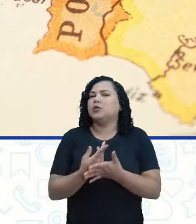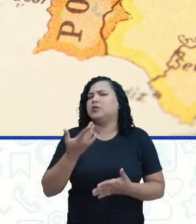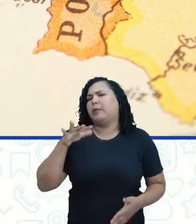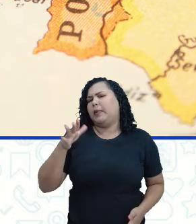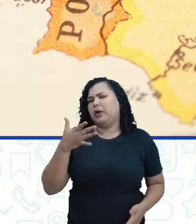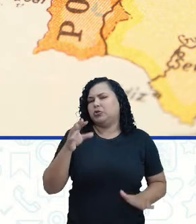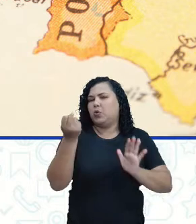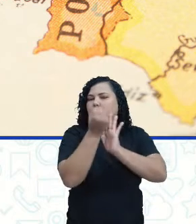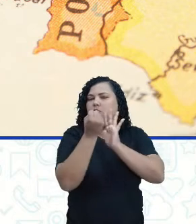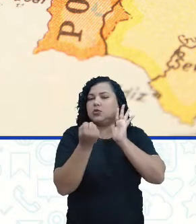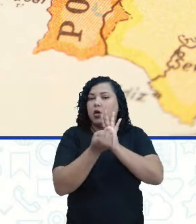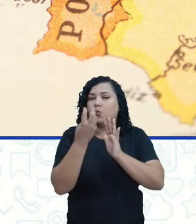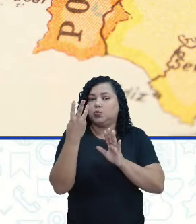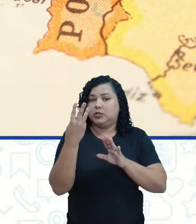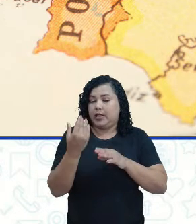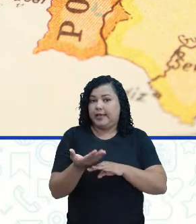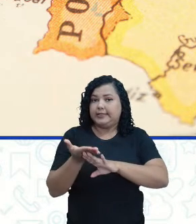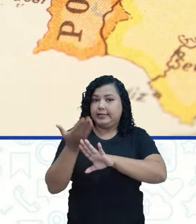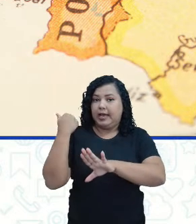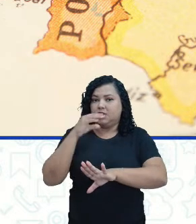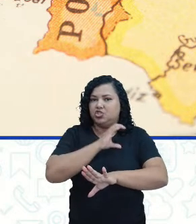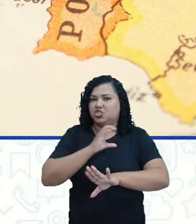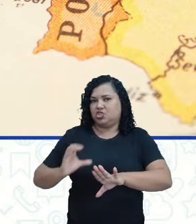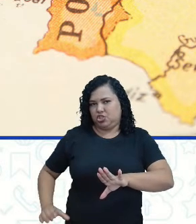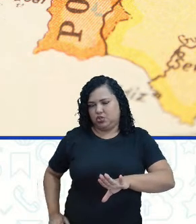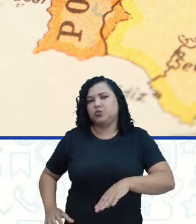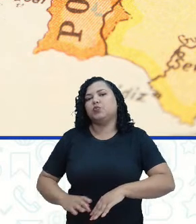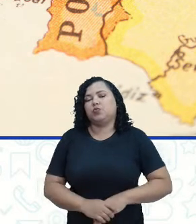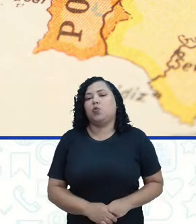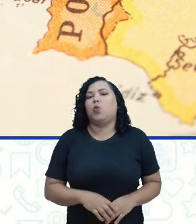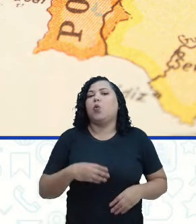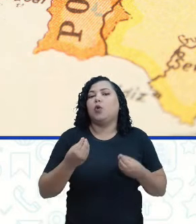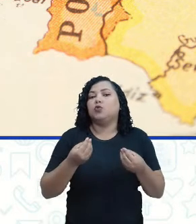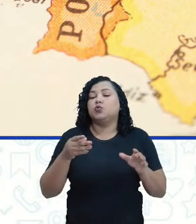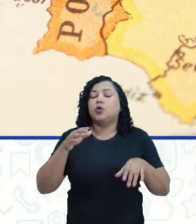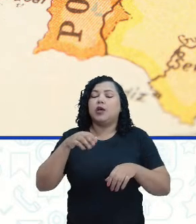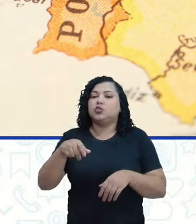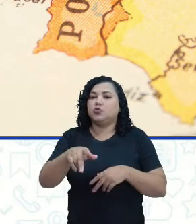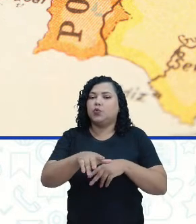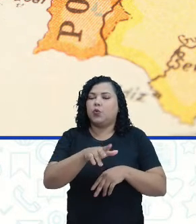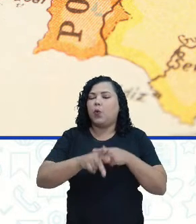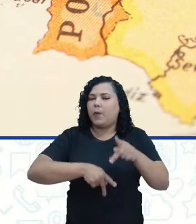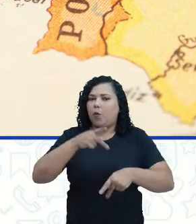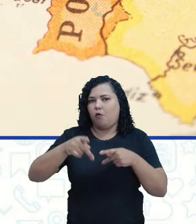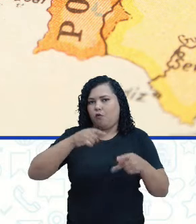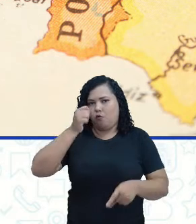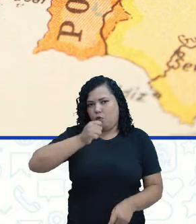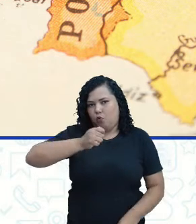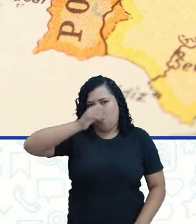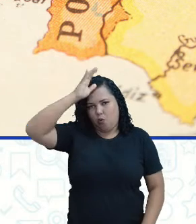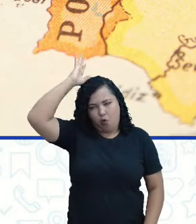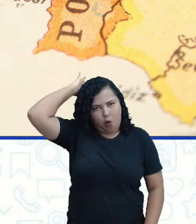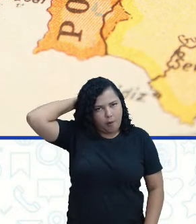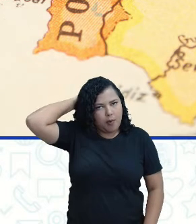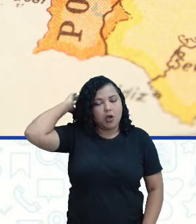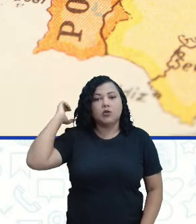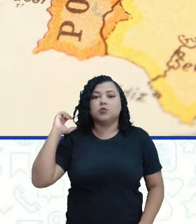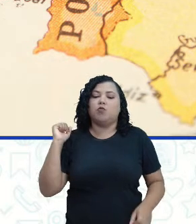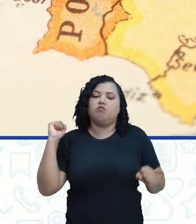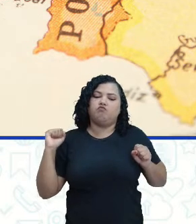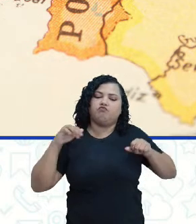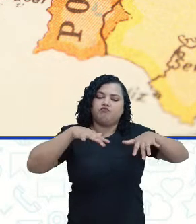volta do século III a.C., quando os romanos ocuparam a Península Ibérica por meio de